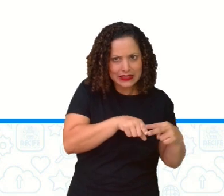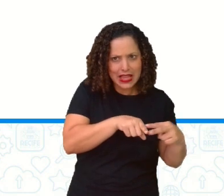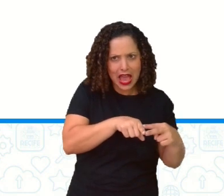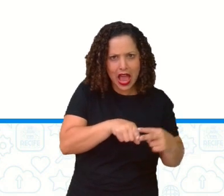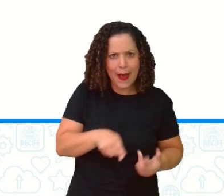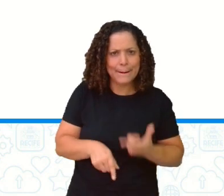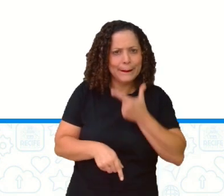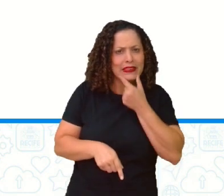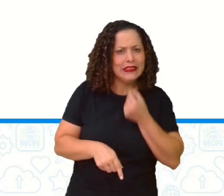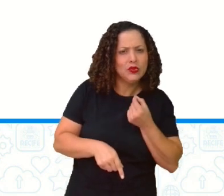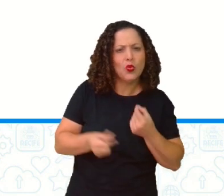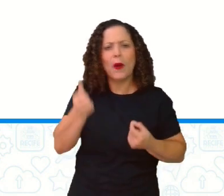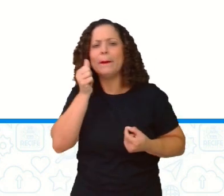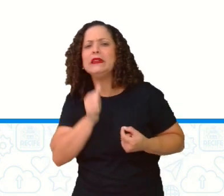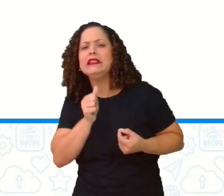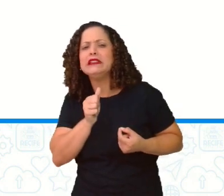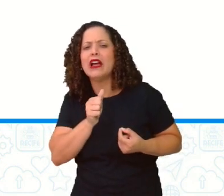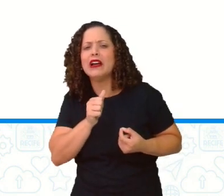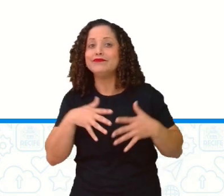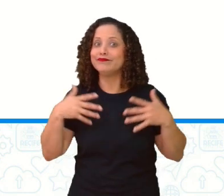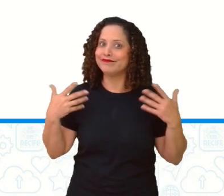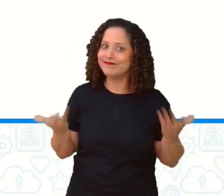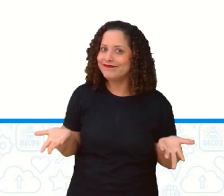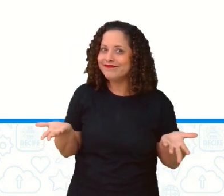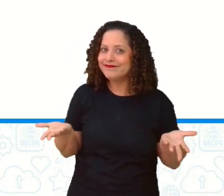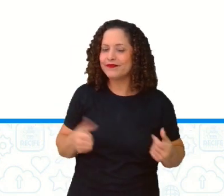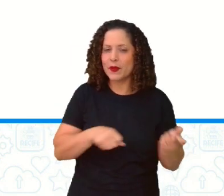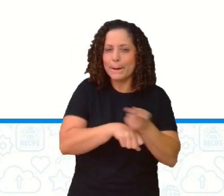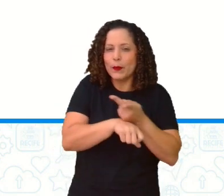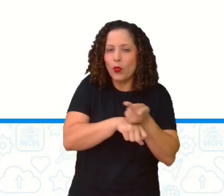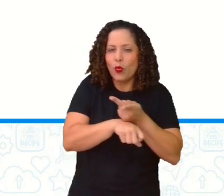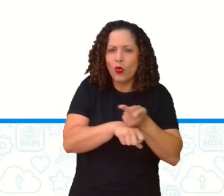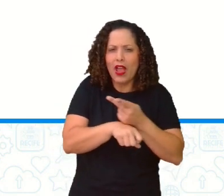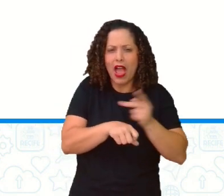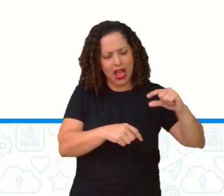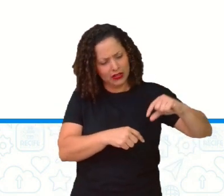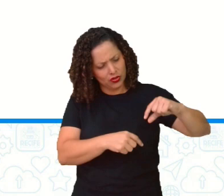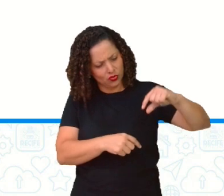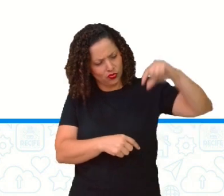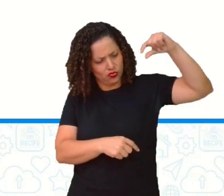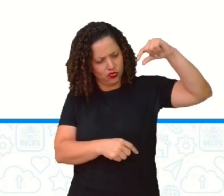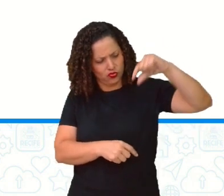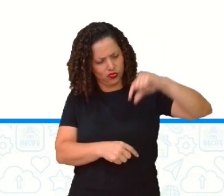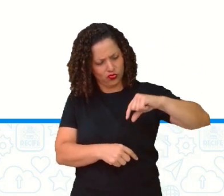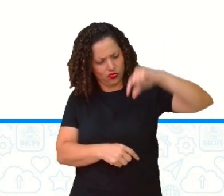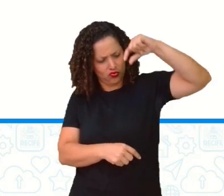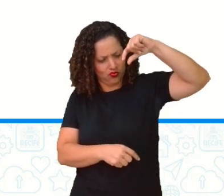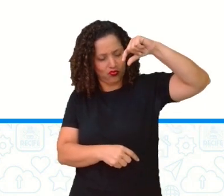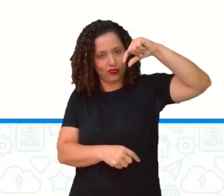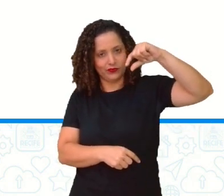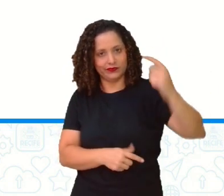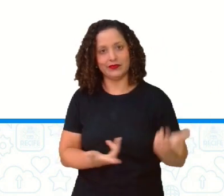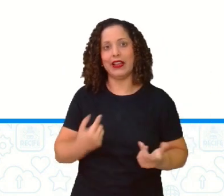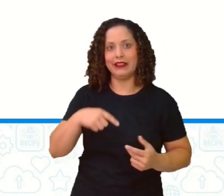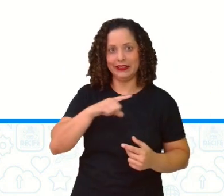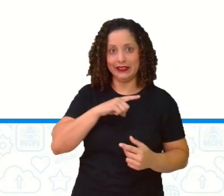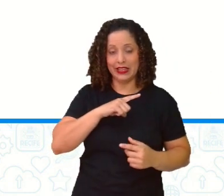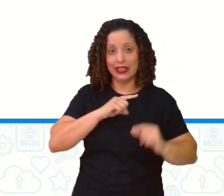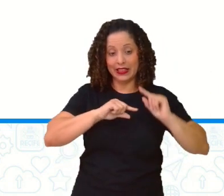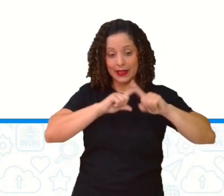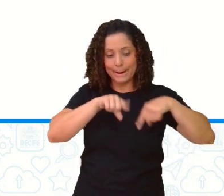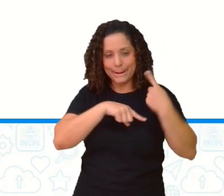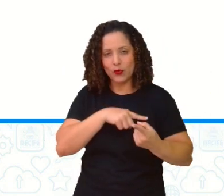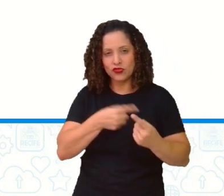os meninos ou as meninas? Você tem que procurar onde está a pizza lá na horizontal.